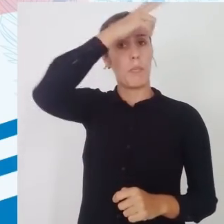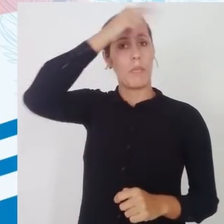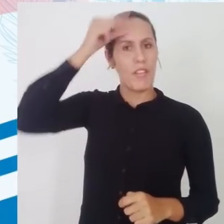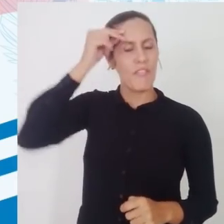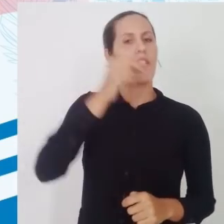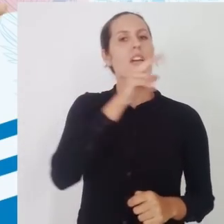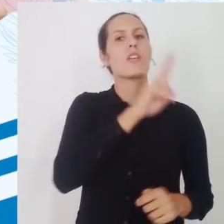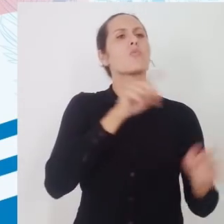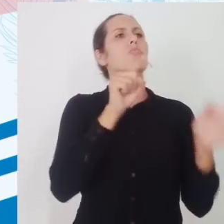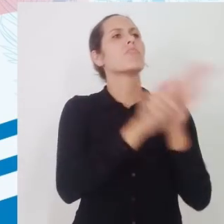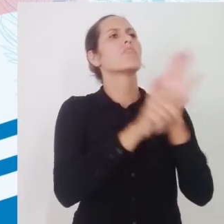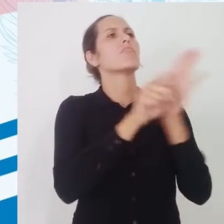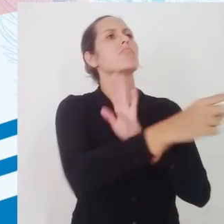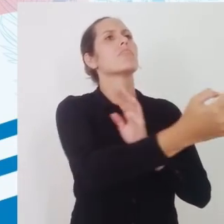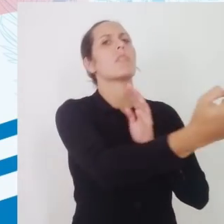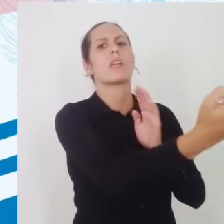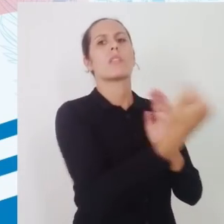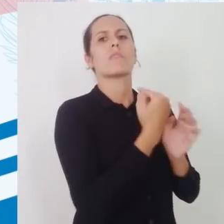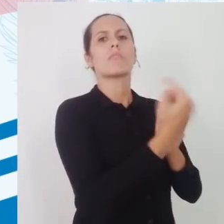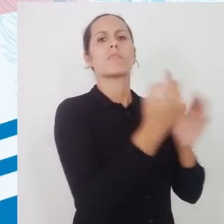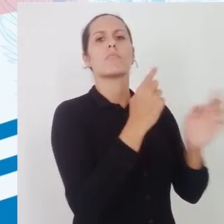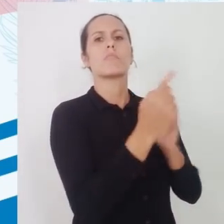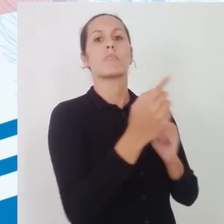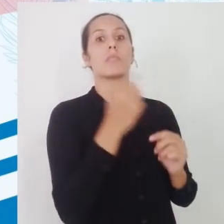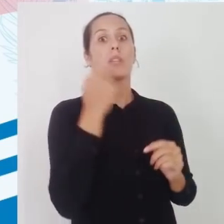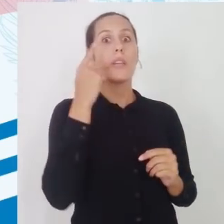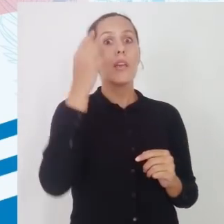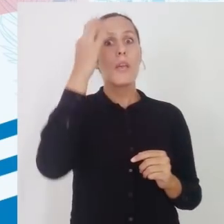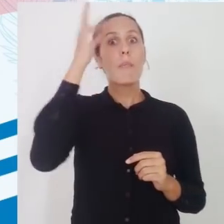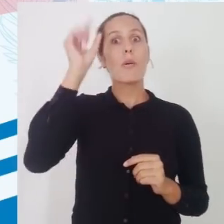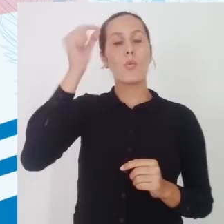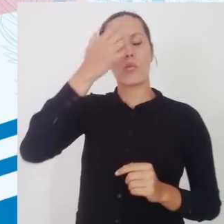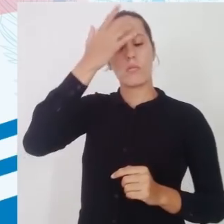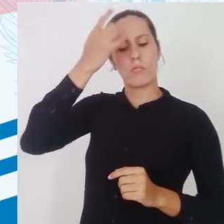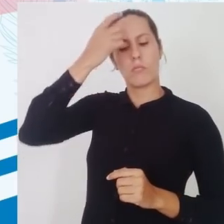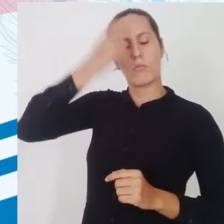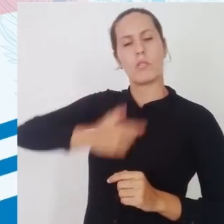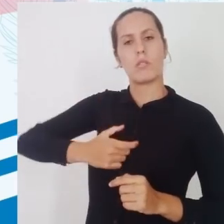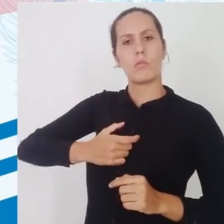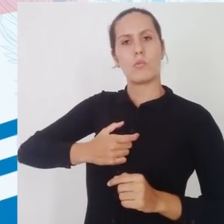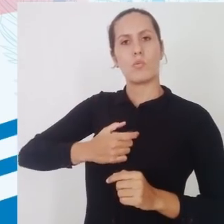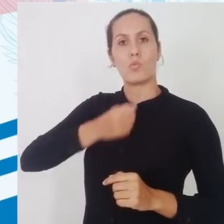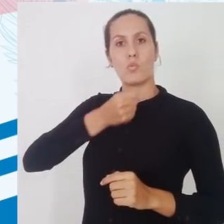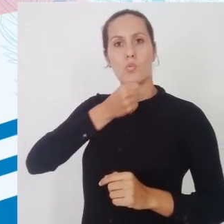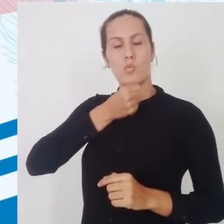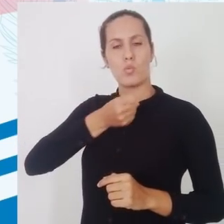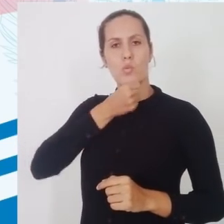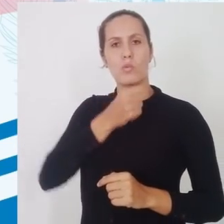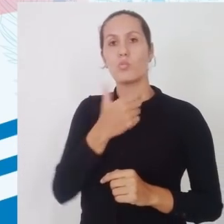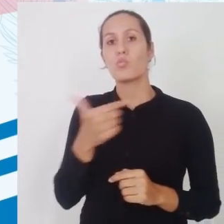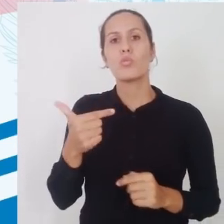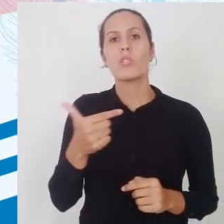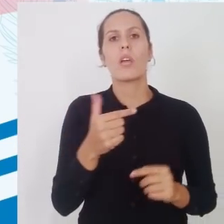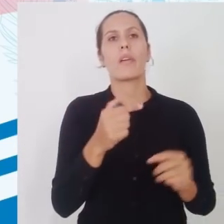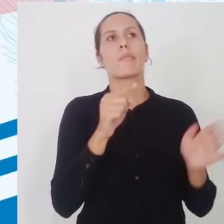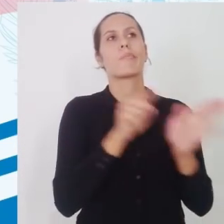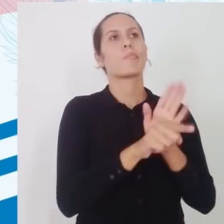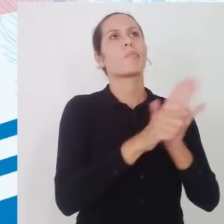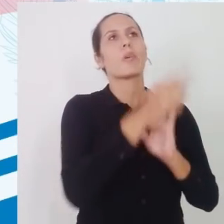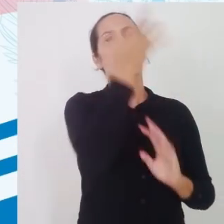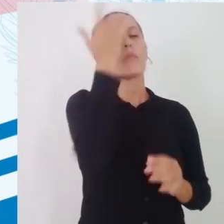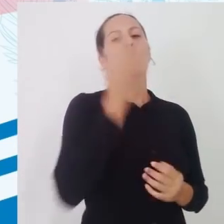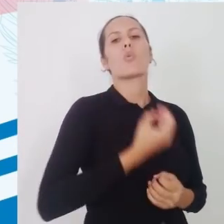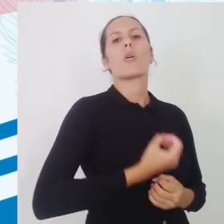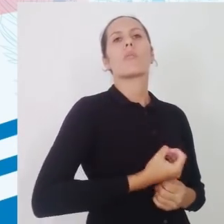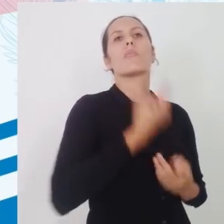Imagine só se o jornalista não tivesse esse depoimento do prefeito, tivesse depoimento de somente um gestor